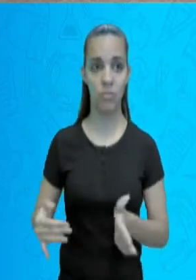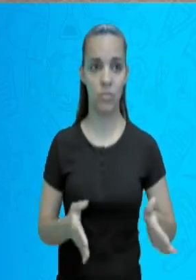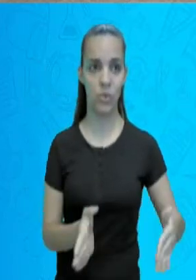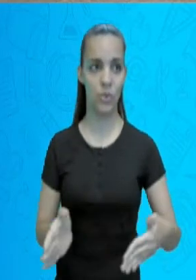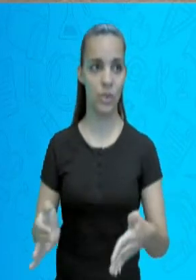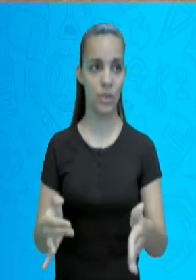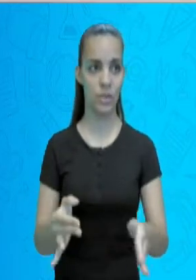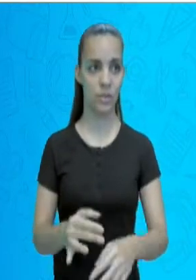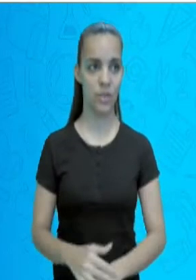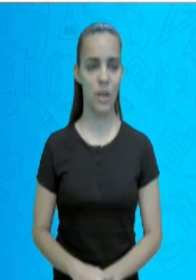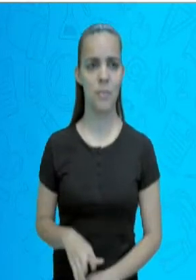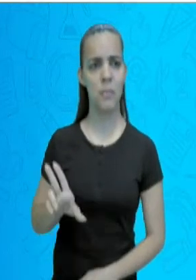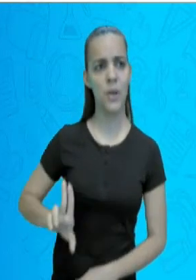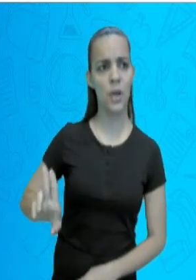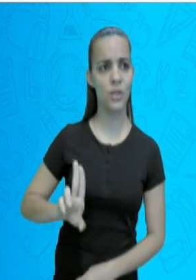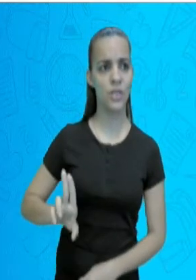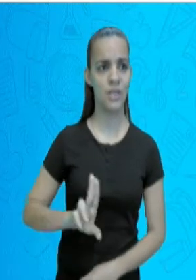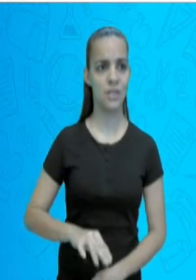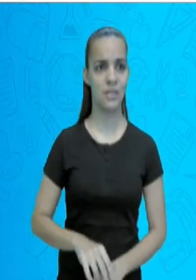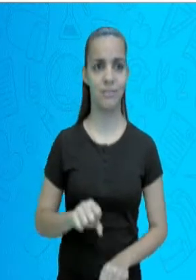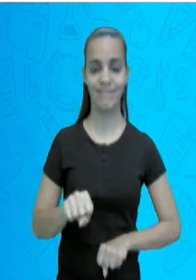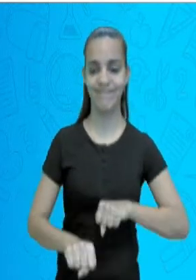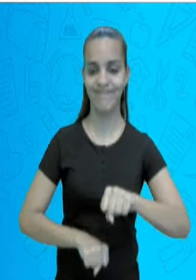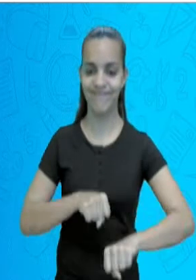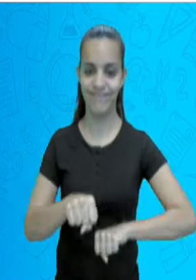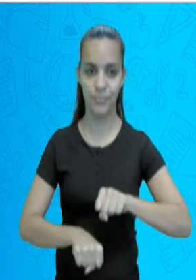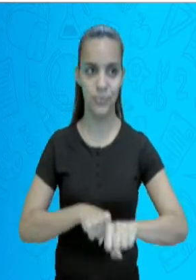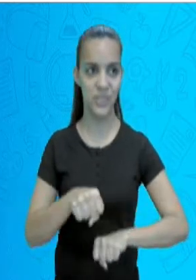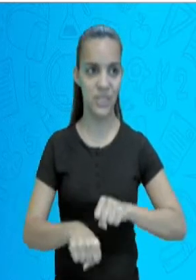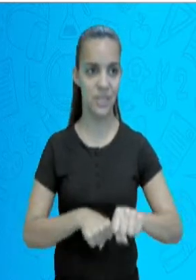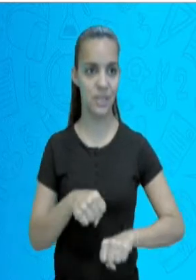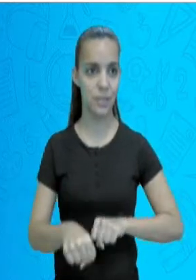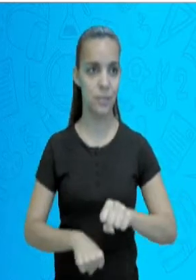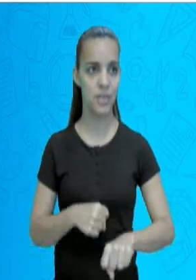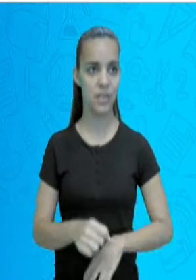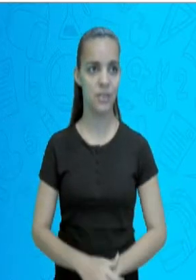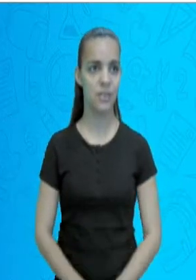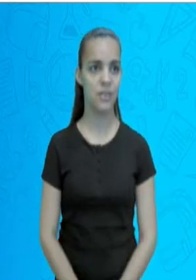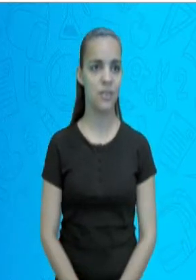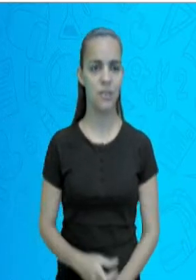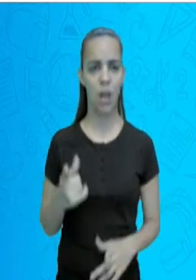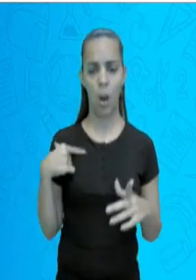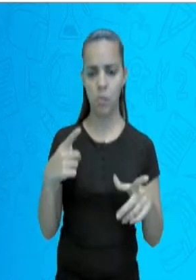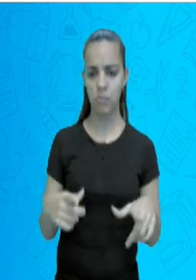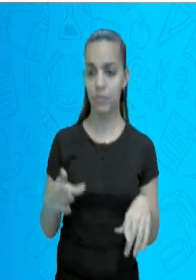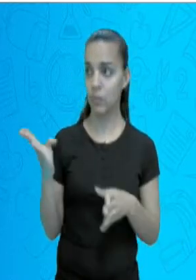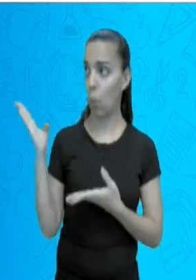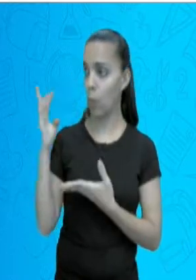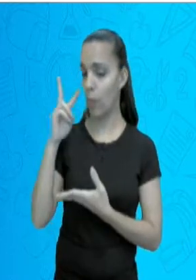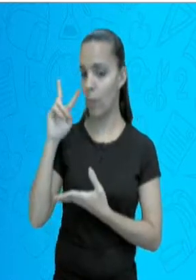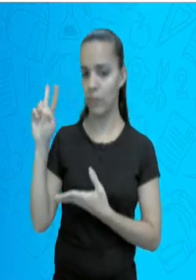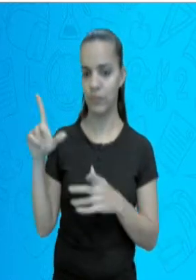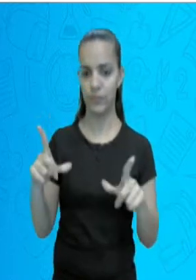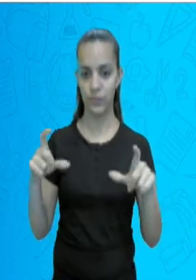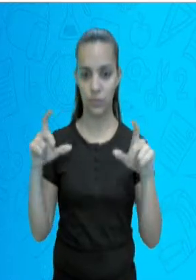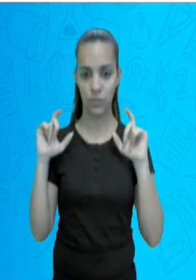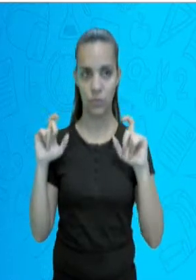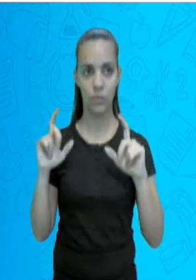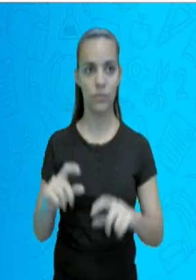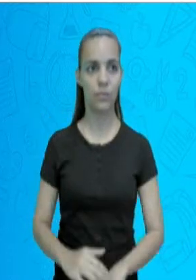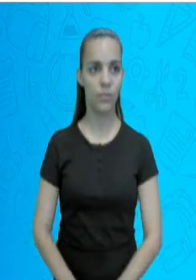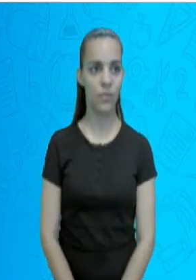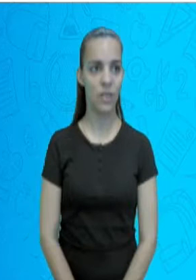a utilização de bicicletas. Aí eu coloquei essa foto mostrando, né, ao